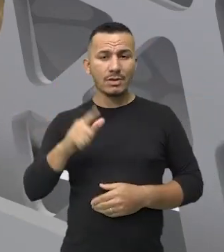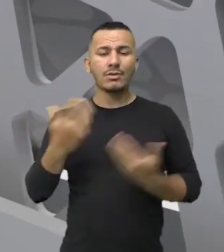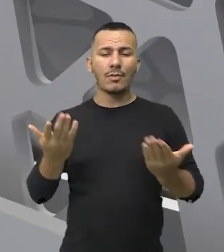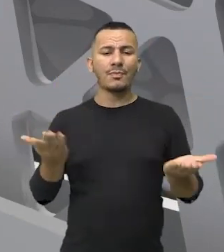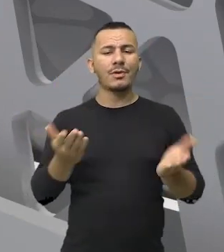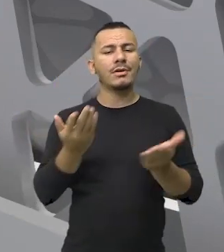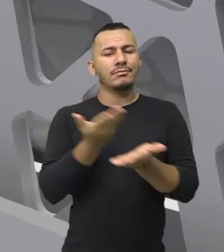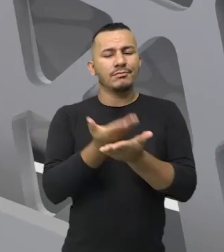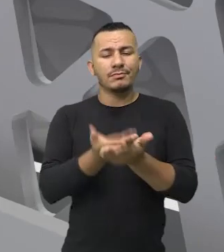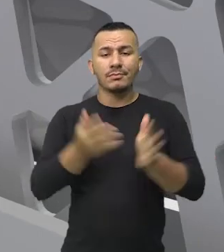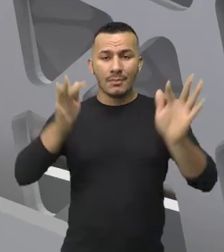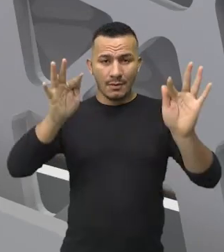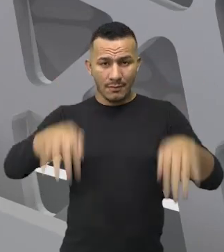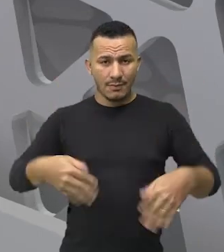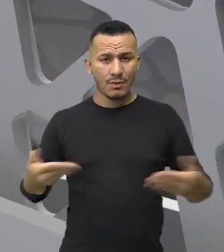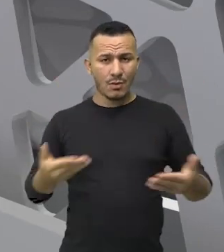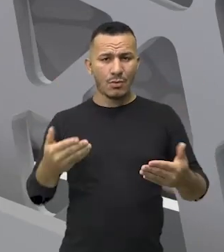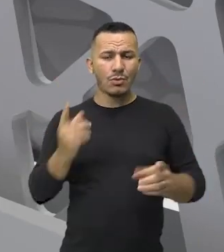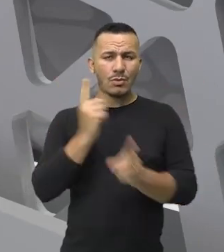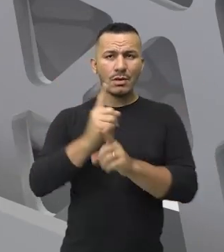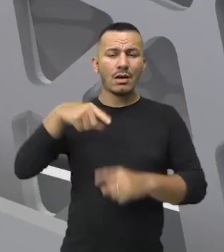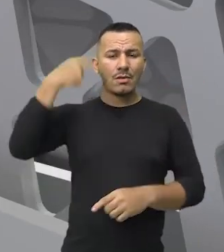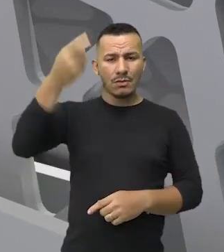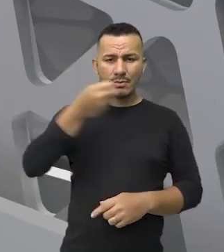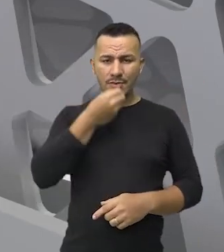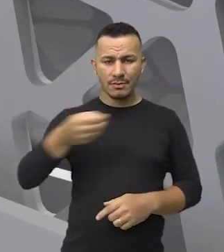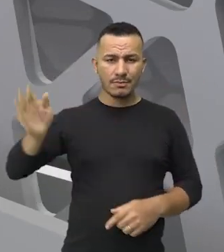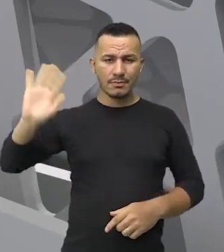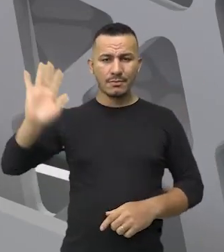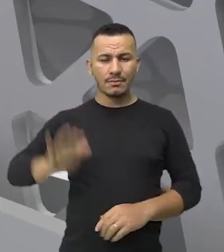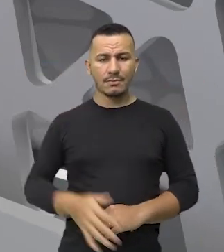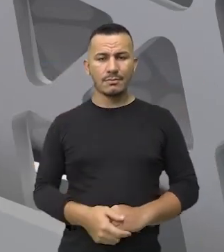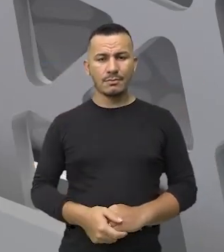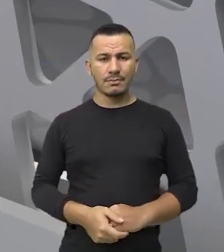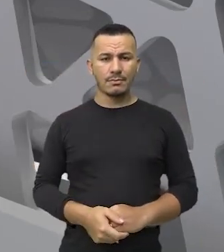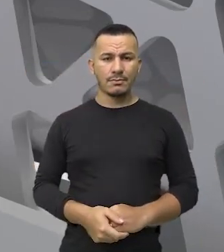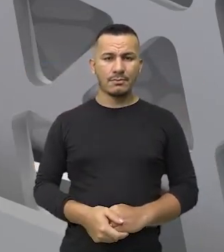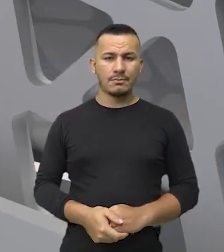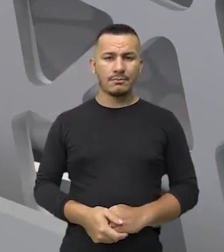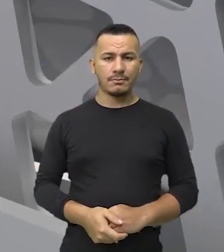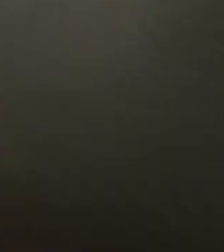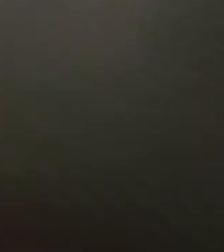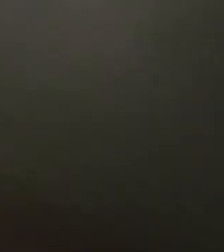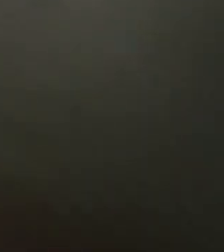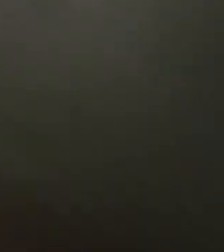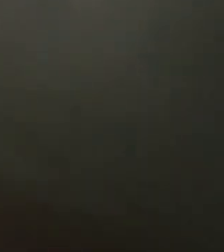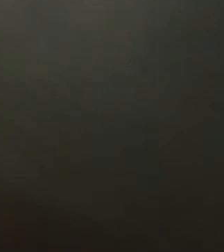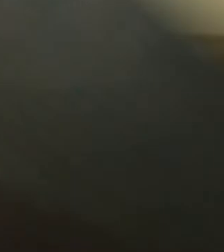isso, essa foi a nossa aula de hoje e aguardo vocês aí na nossa próxima aula. Tchau, pessoal!